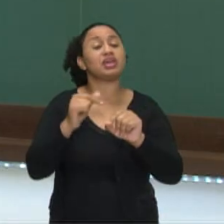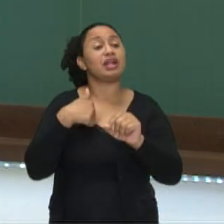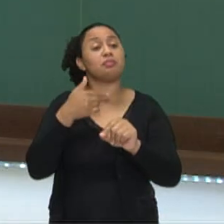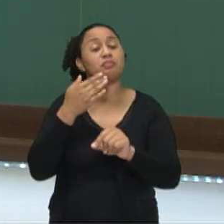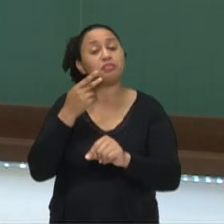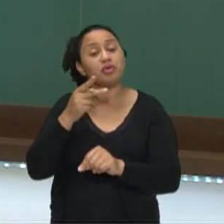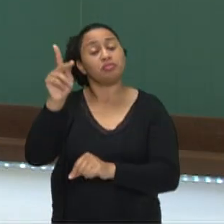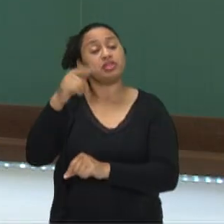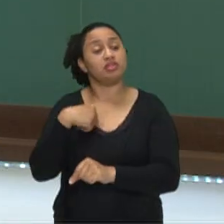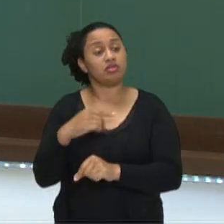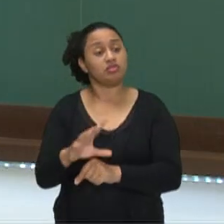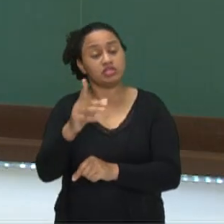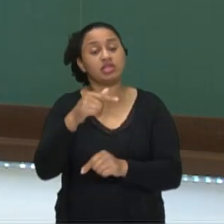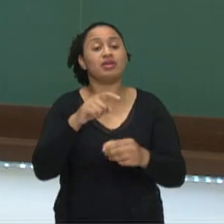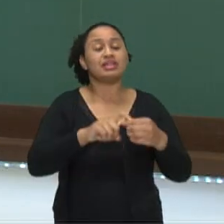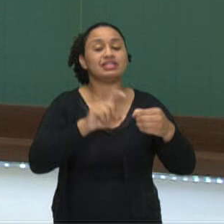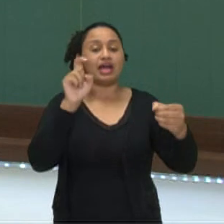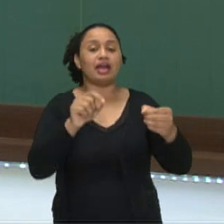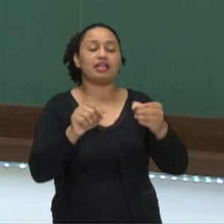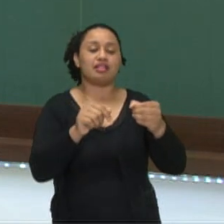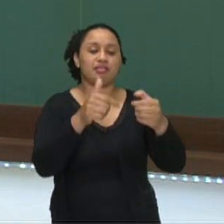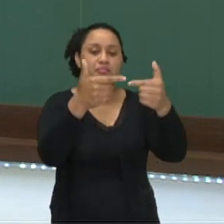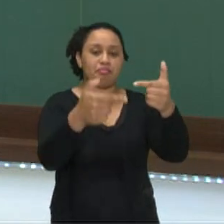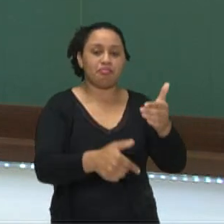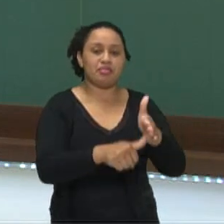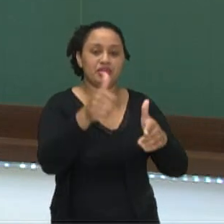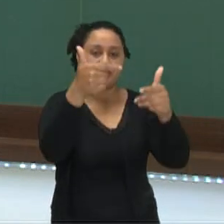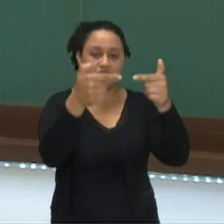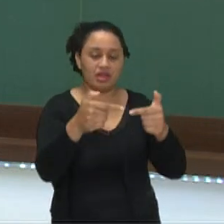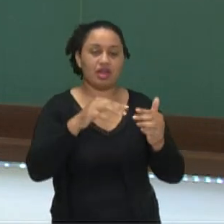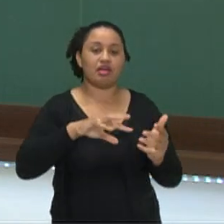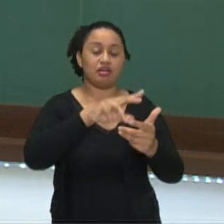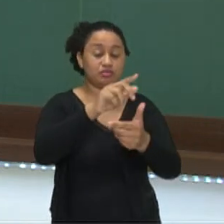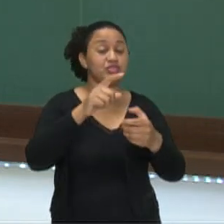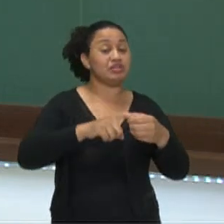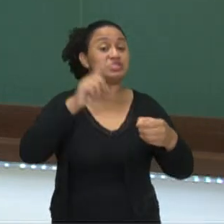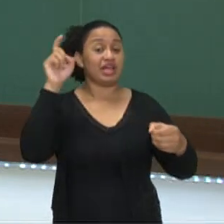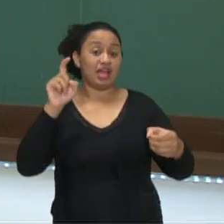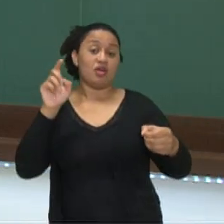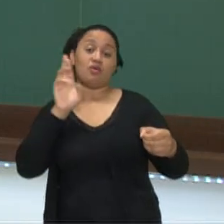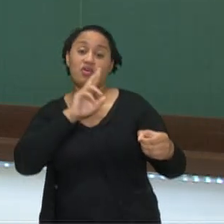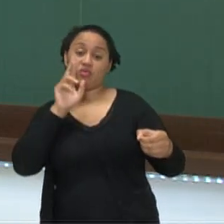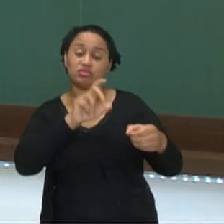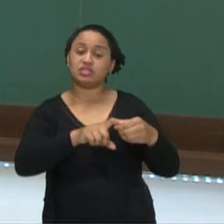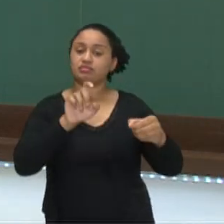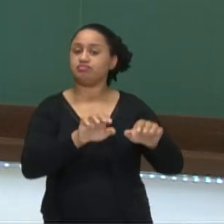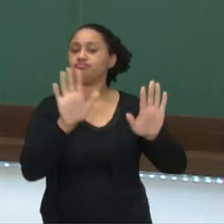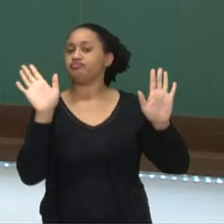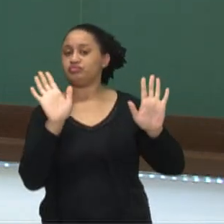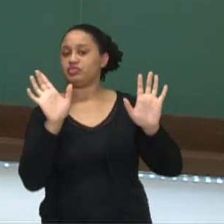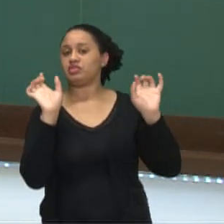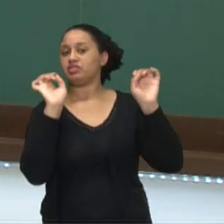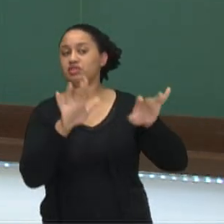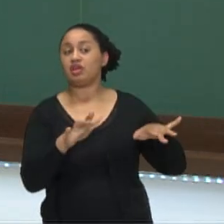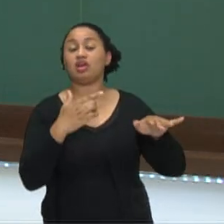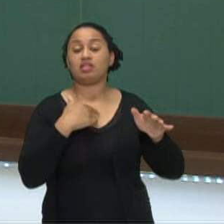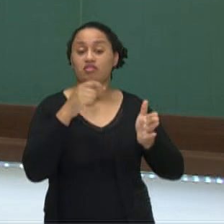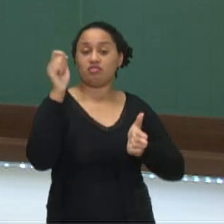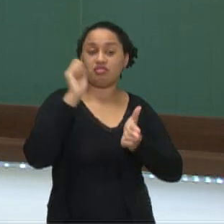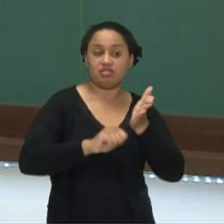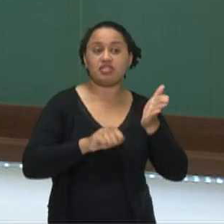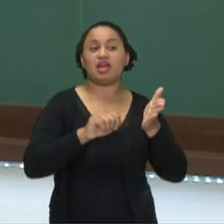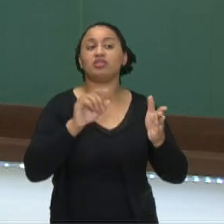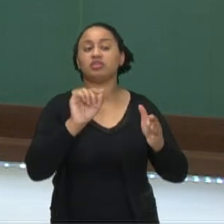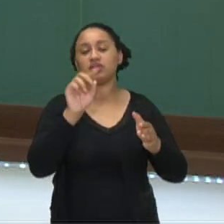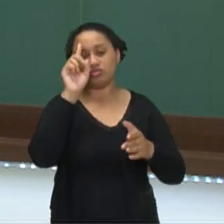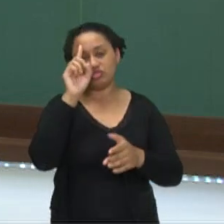da Primeira Guerra Mundial, reconhecida, confirmada no Tratado de Brest-Litovsk, que foi assinado no dia